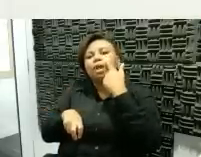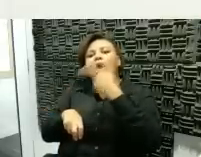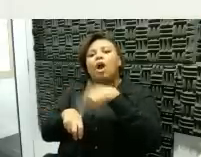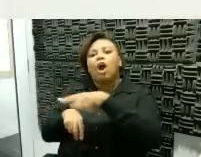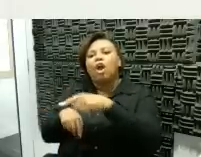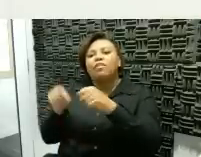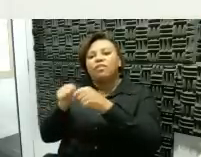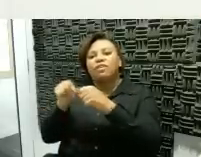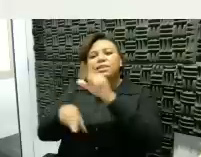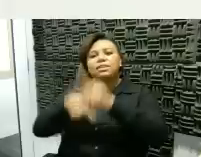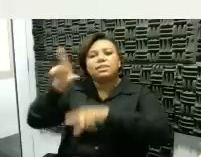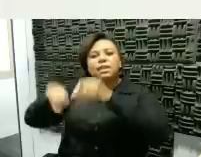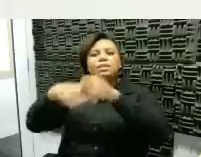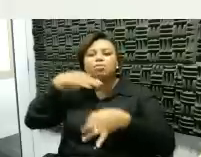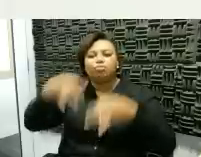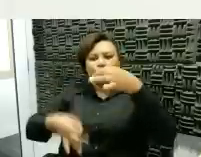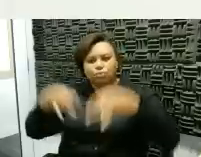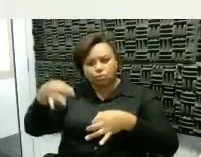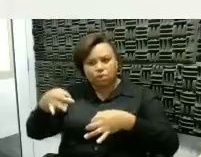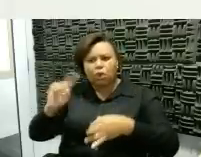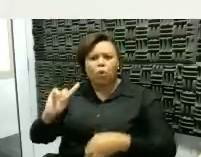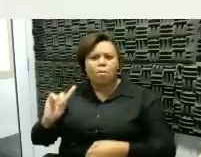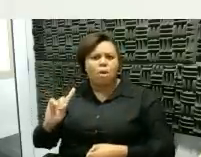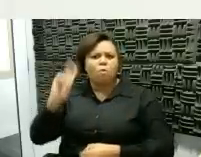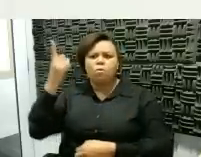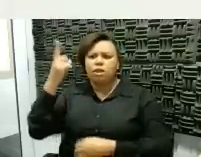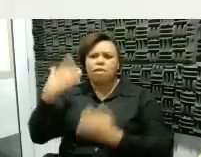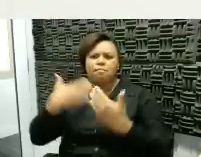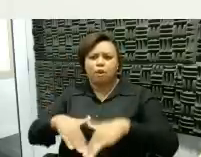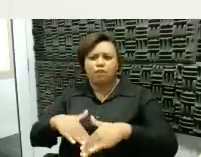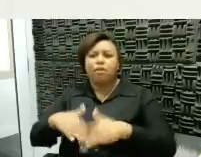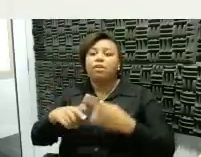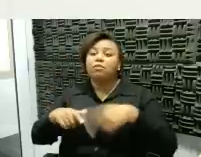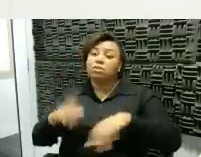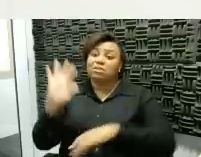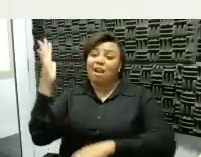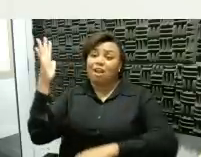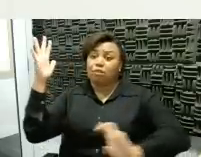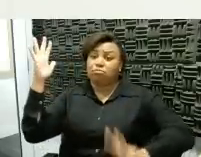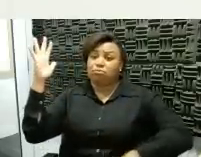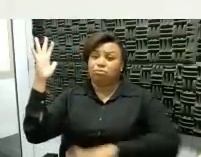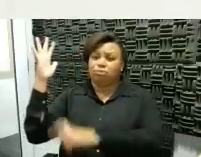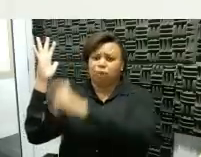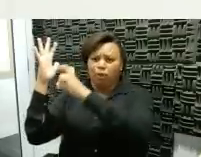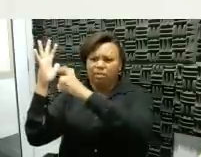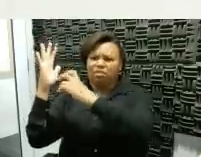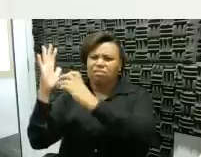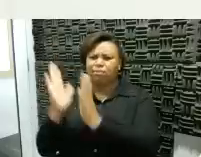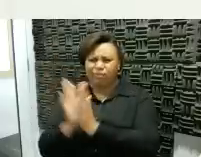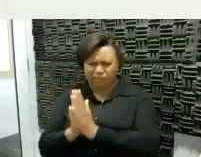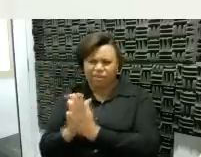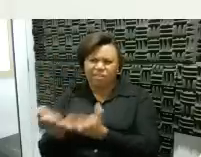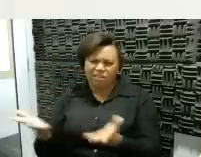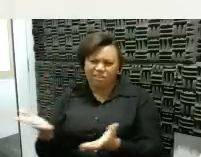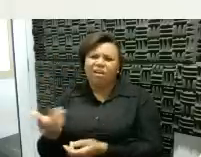uma única tarefa subam naquela árvore Gente pelo amor de deus eu acho que é bem didático e bem fácil da gente